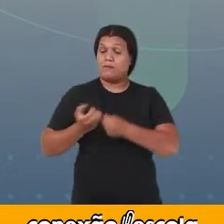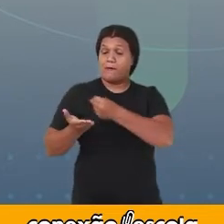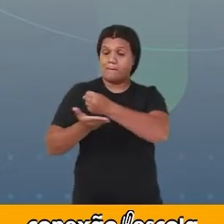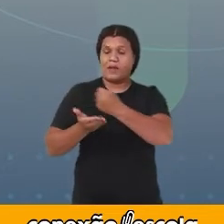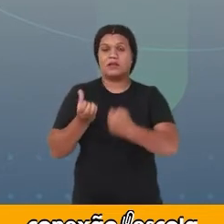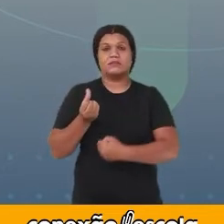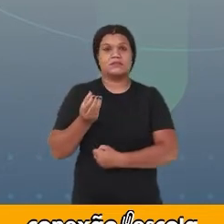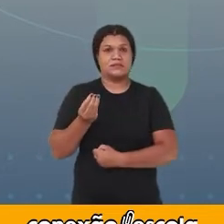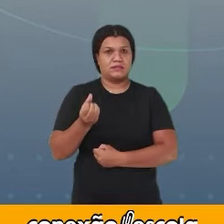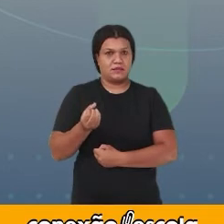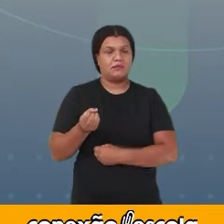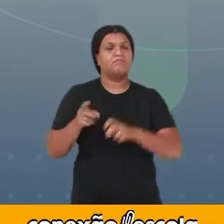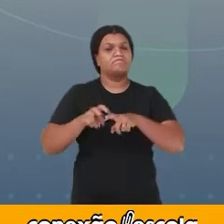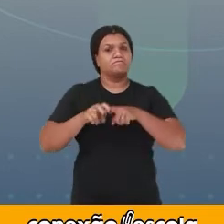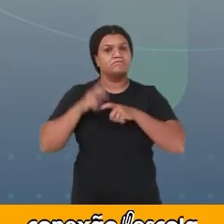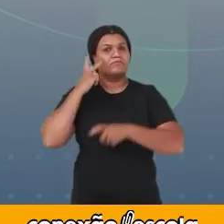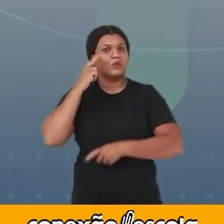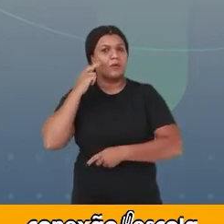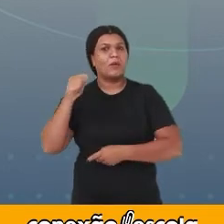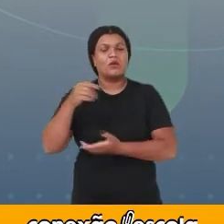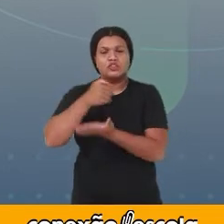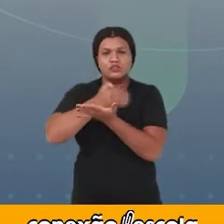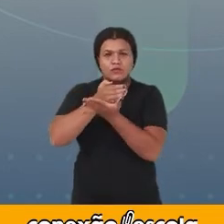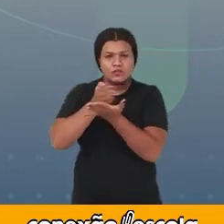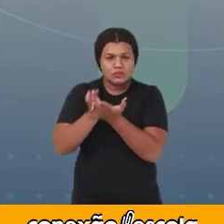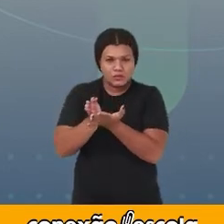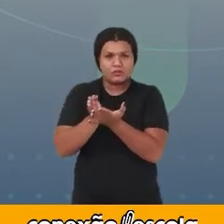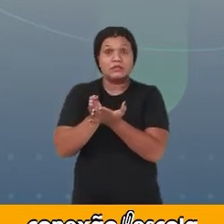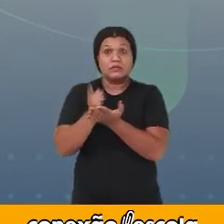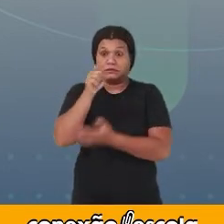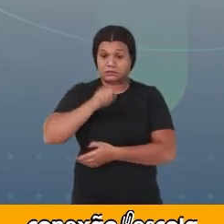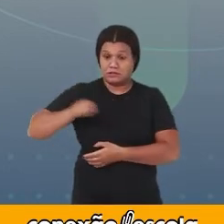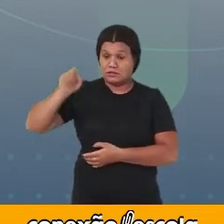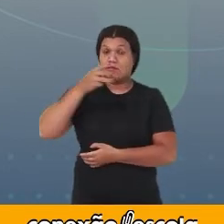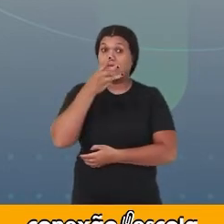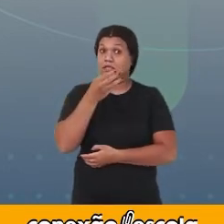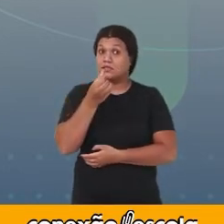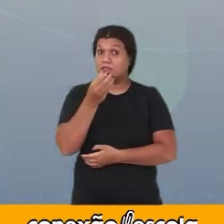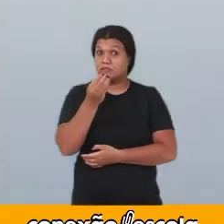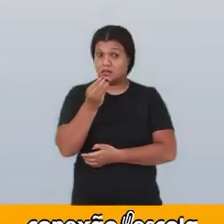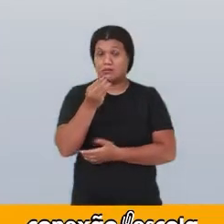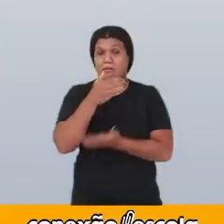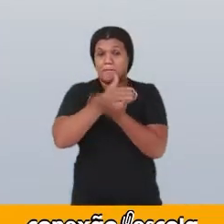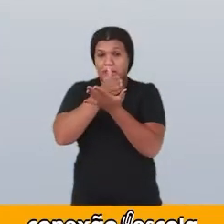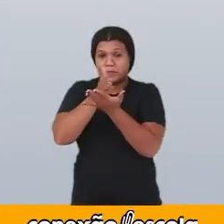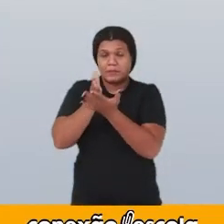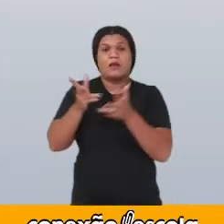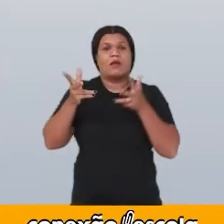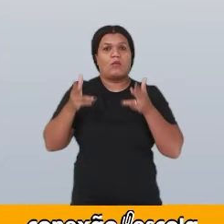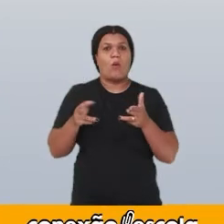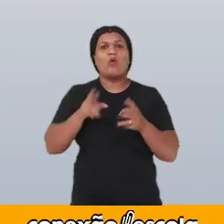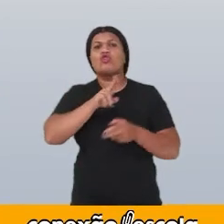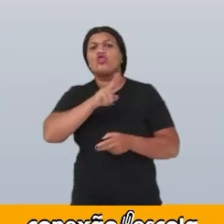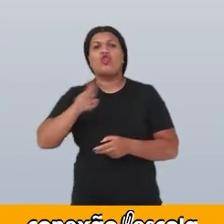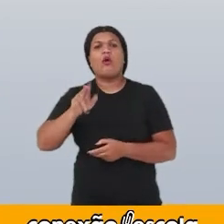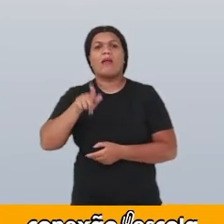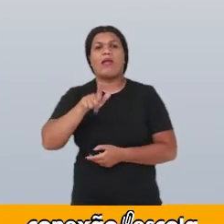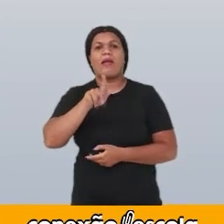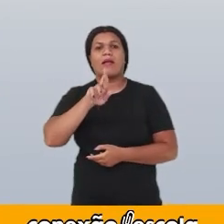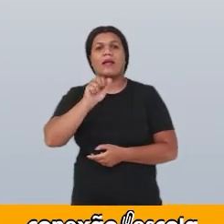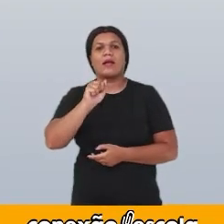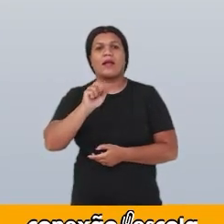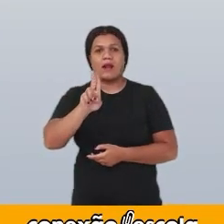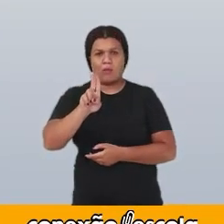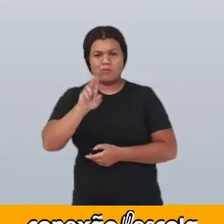muito natural dividir o círculo em 360 partes iguais, que chamamos de grau. Imaginem